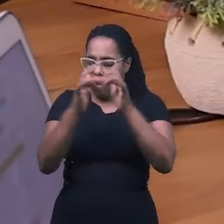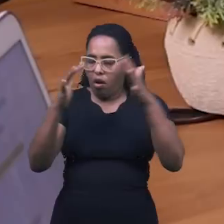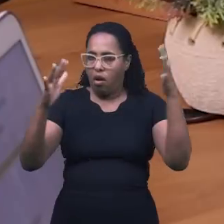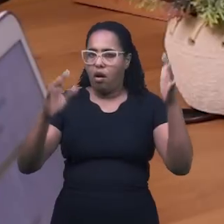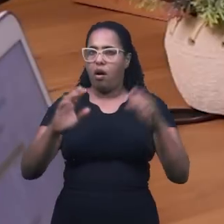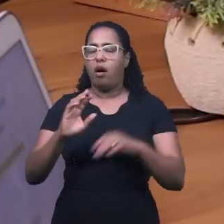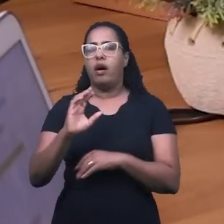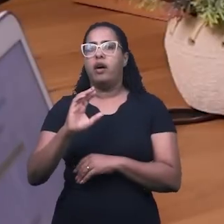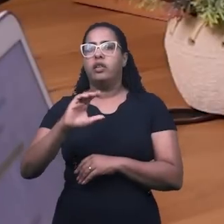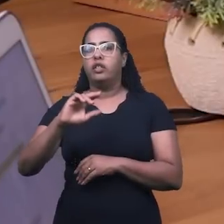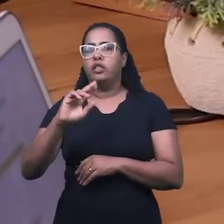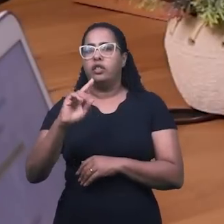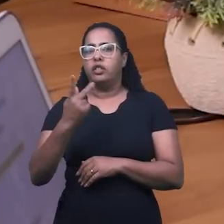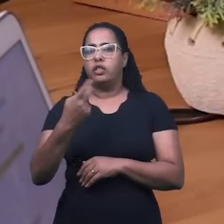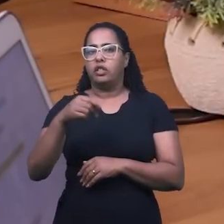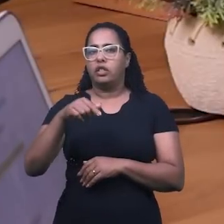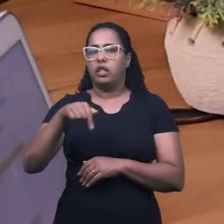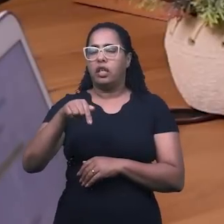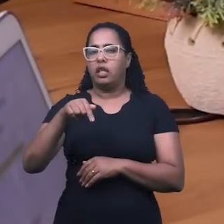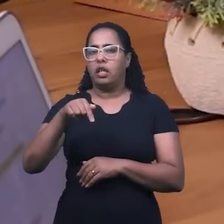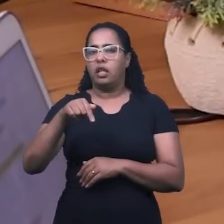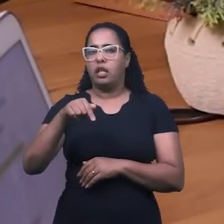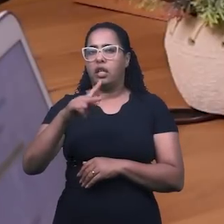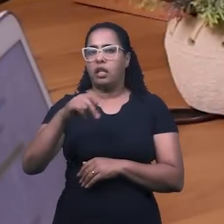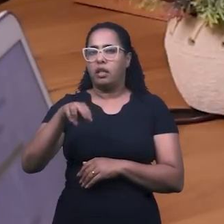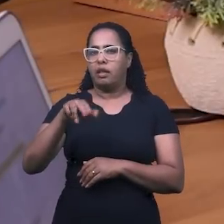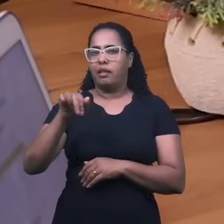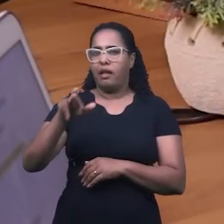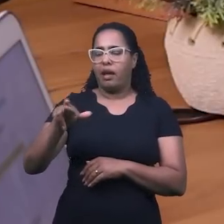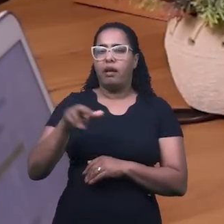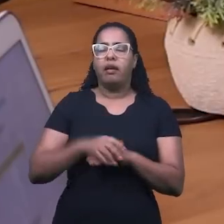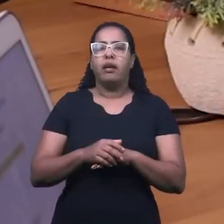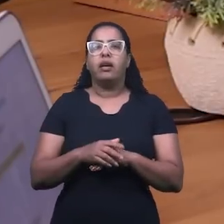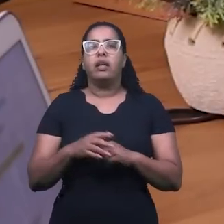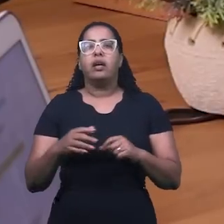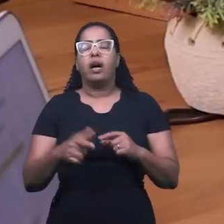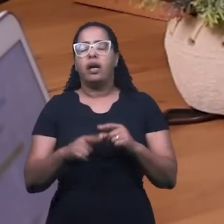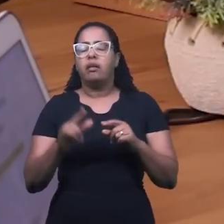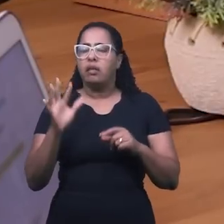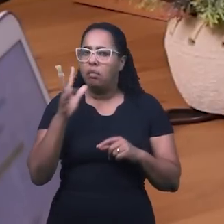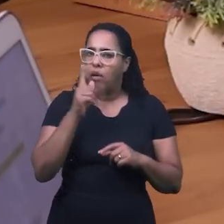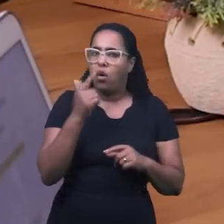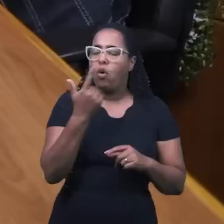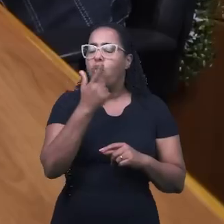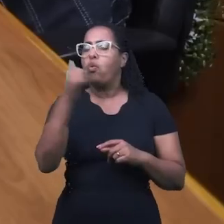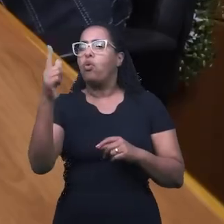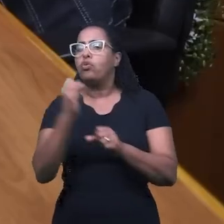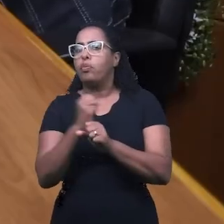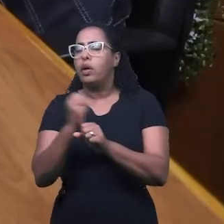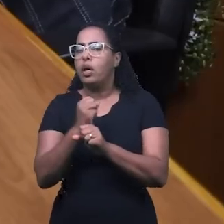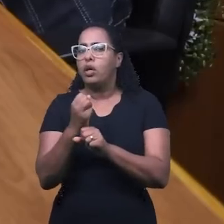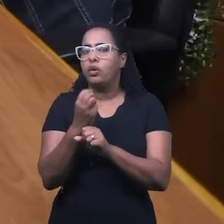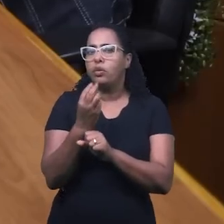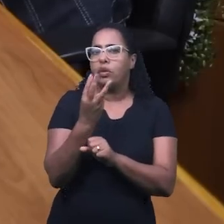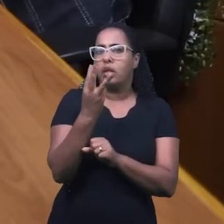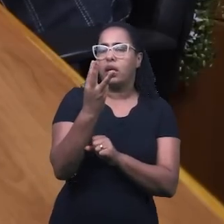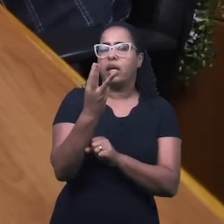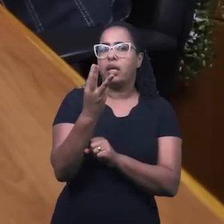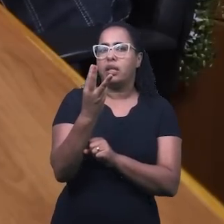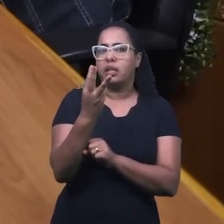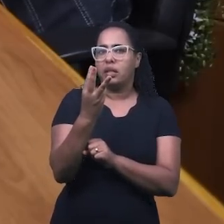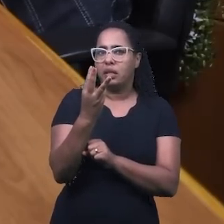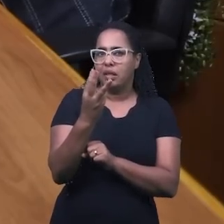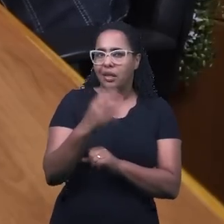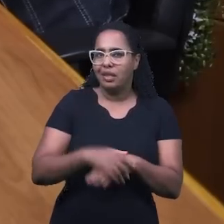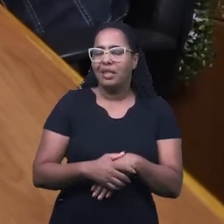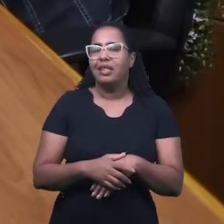fazer. O Vigiai, por exemplo, demorou 3 anos para eu fazer.